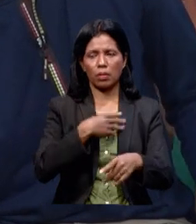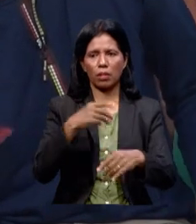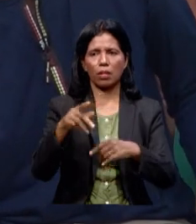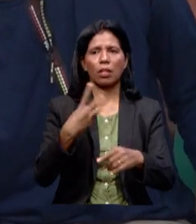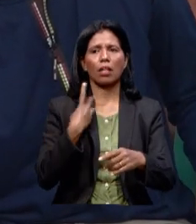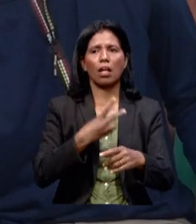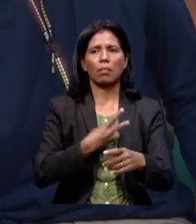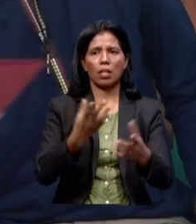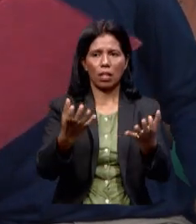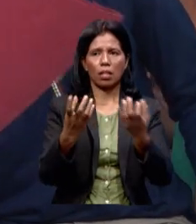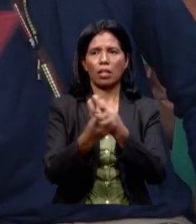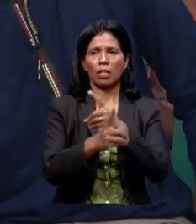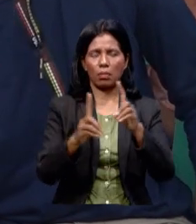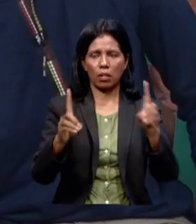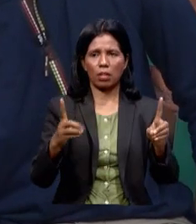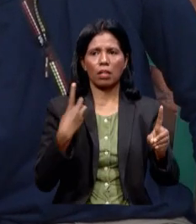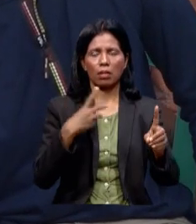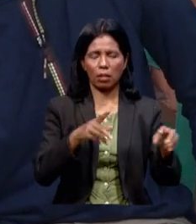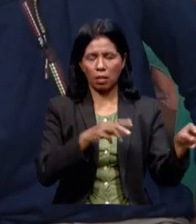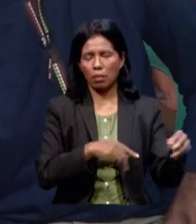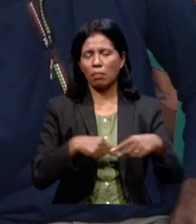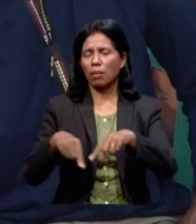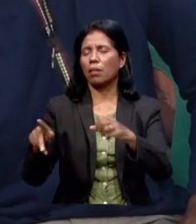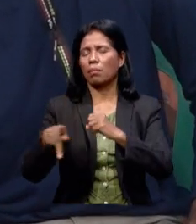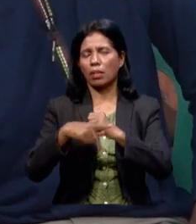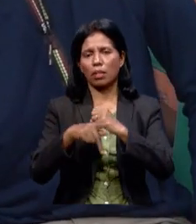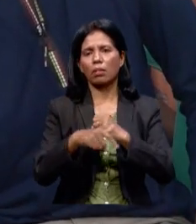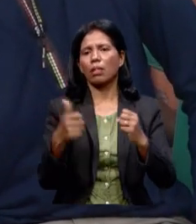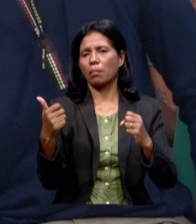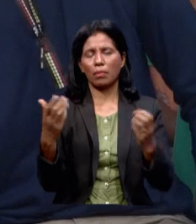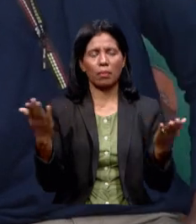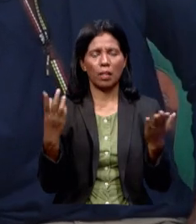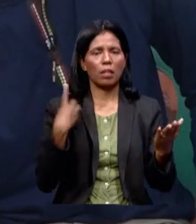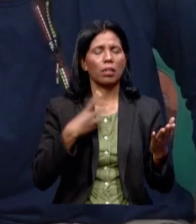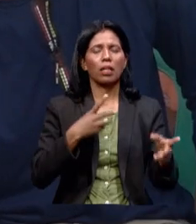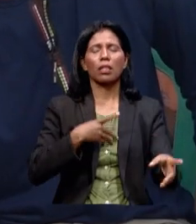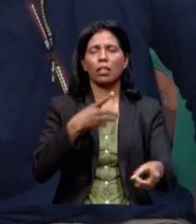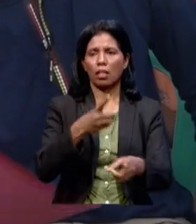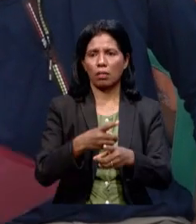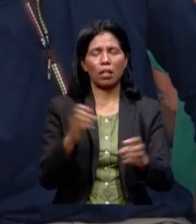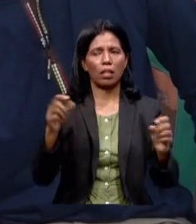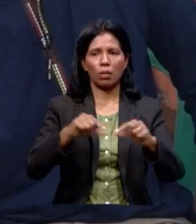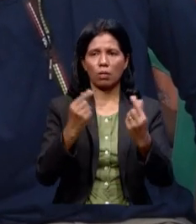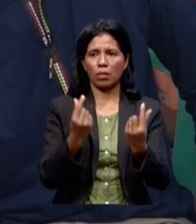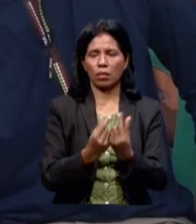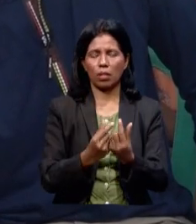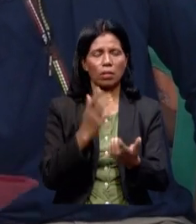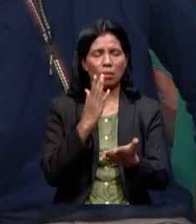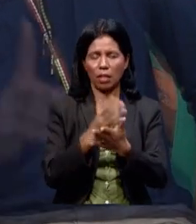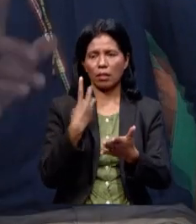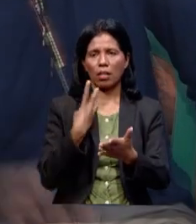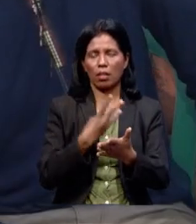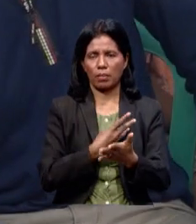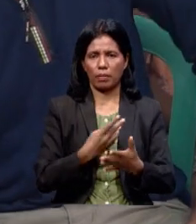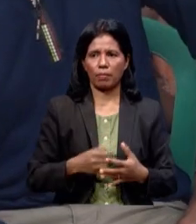ame akarak ne demokrasi be ame akarak ba fali partido nebe ne amnia deritu. Nebe laya grupu sede matu korta fali ame impede fali